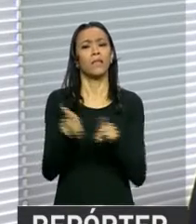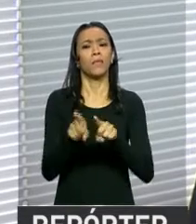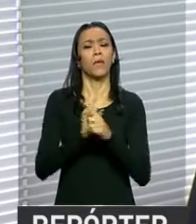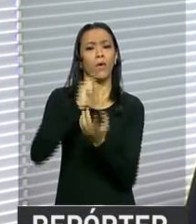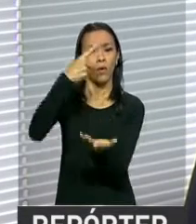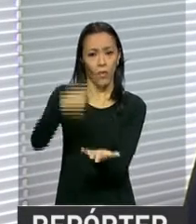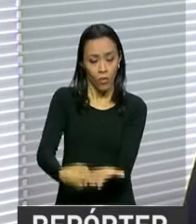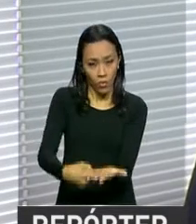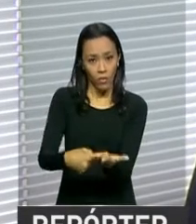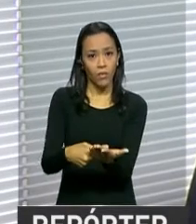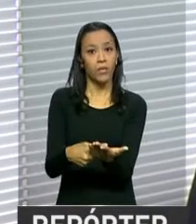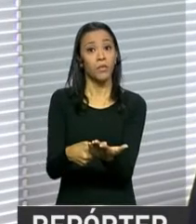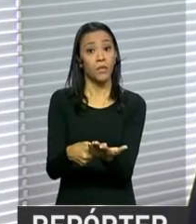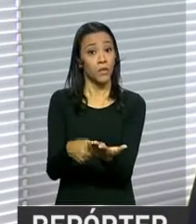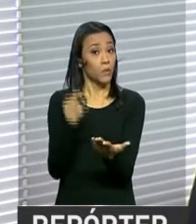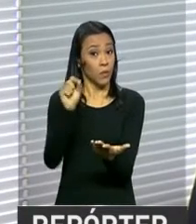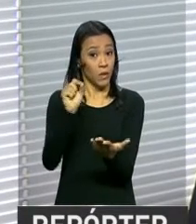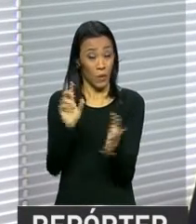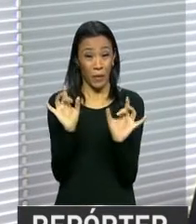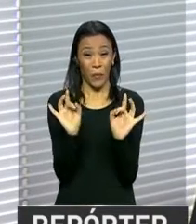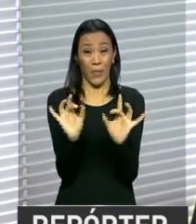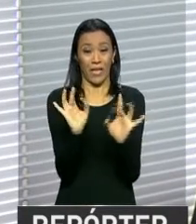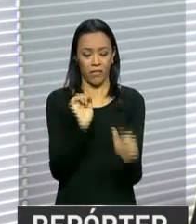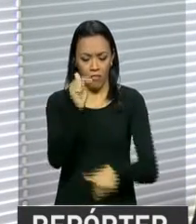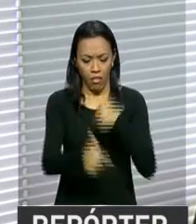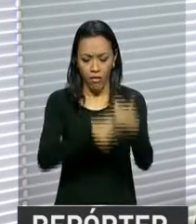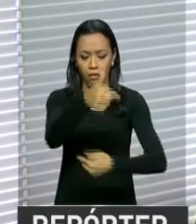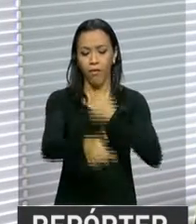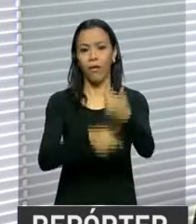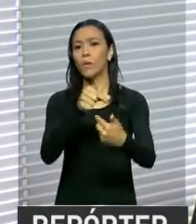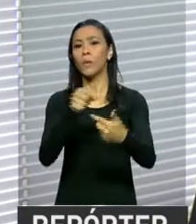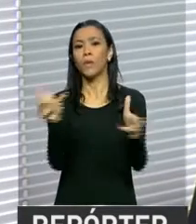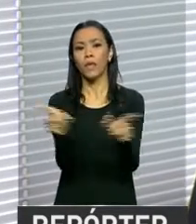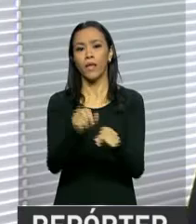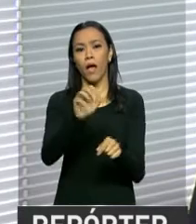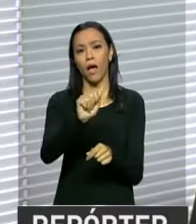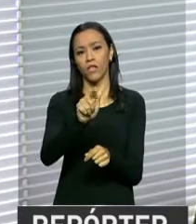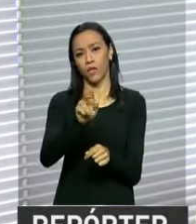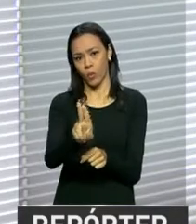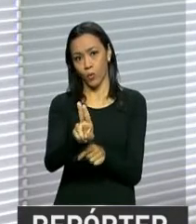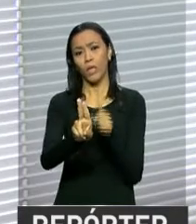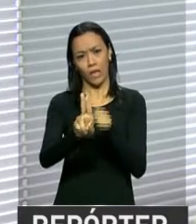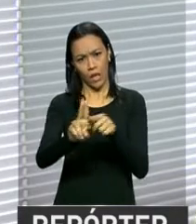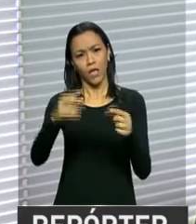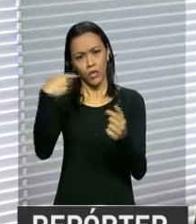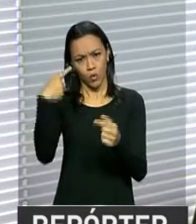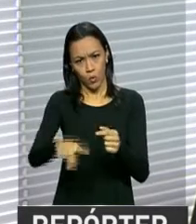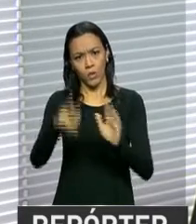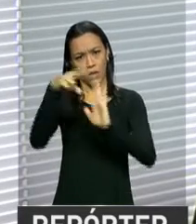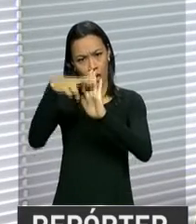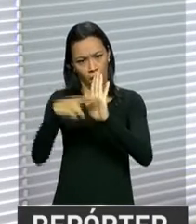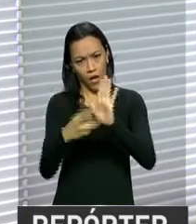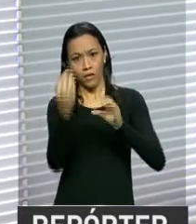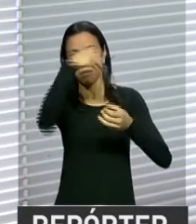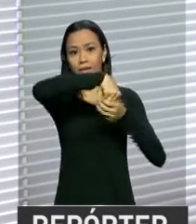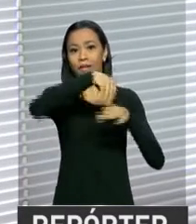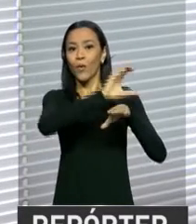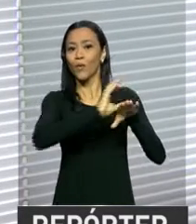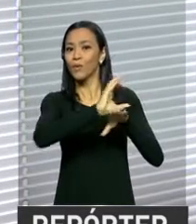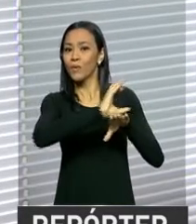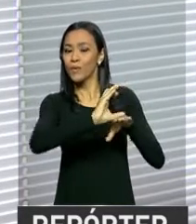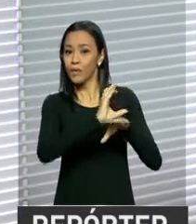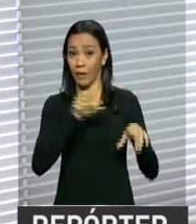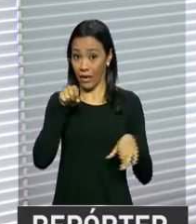com a qualidade da AGU. Quer dizer, a AGU tem as suas atribuições definidas na Constituição, nas leis, e a AGU